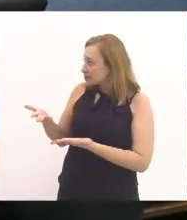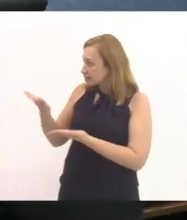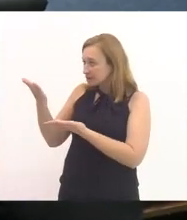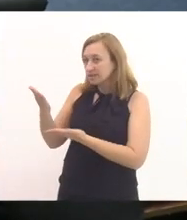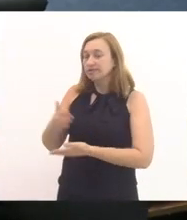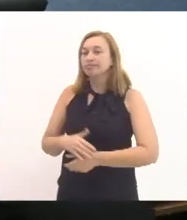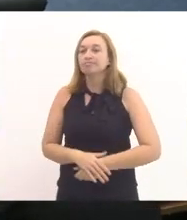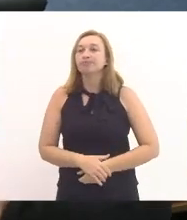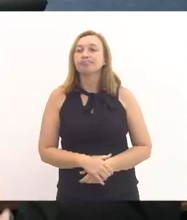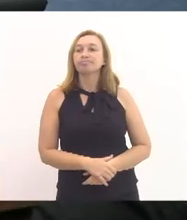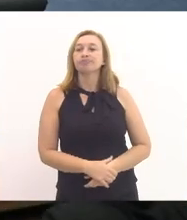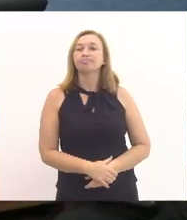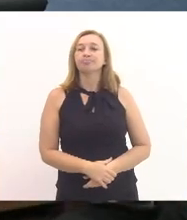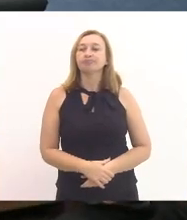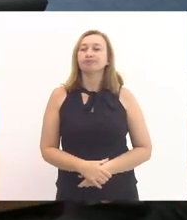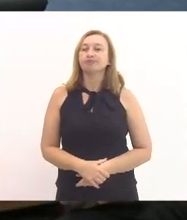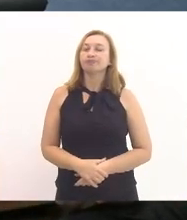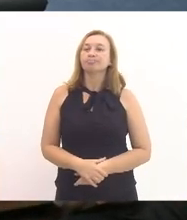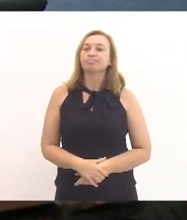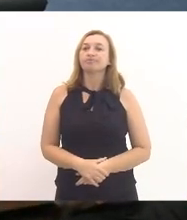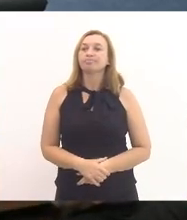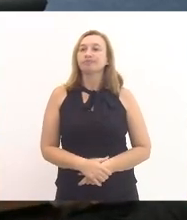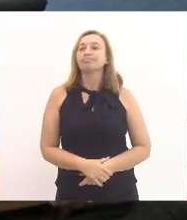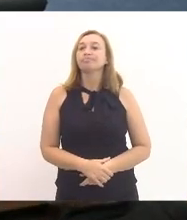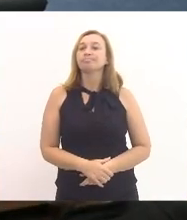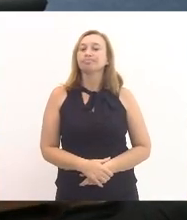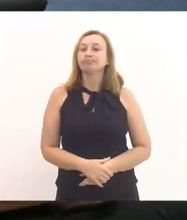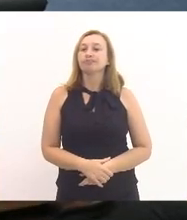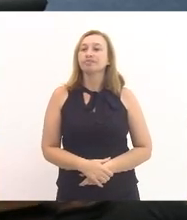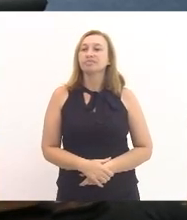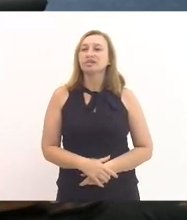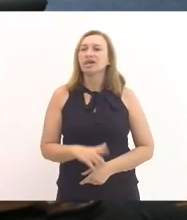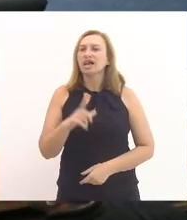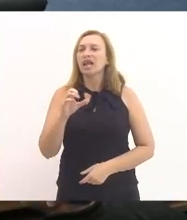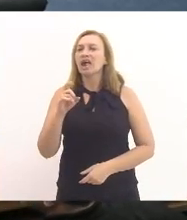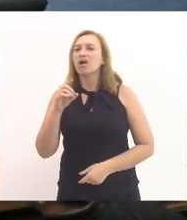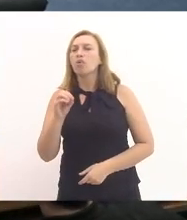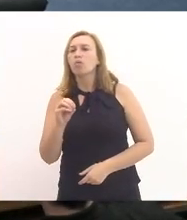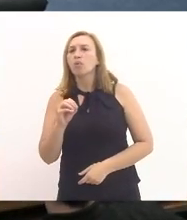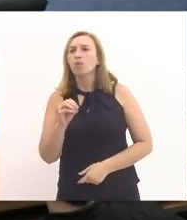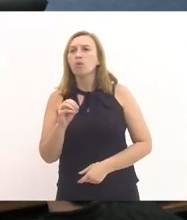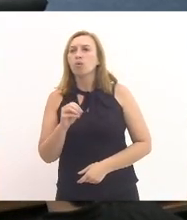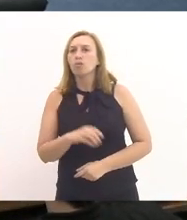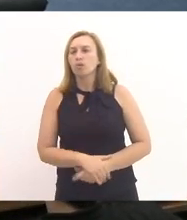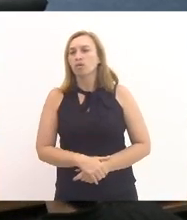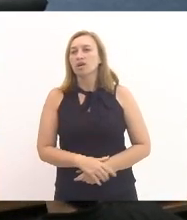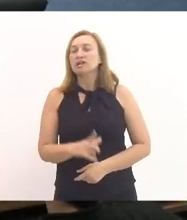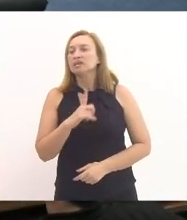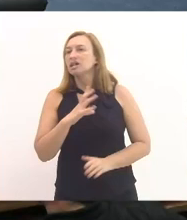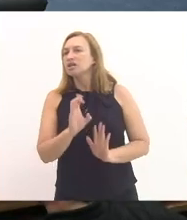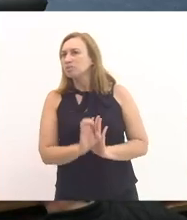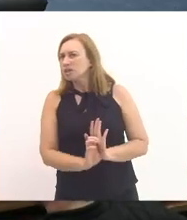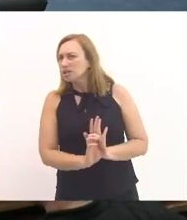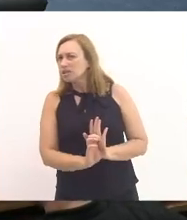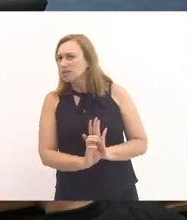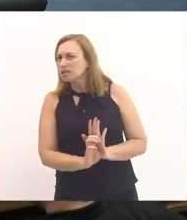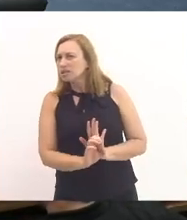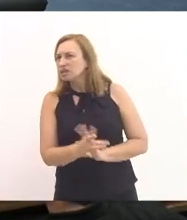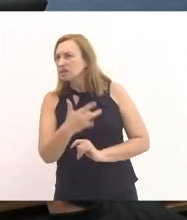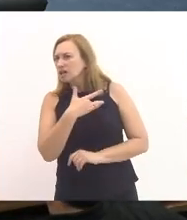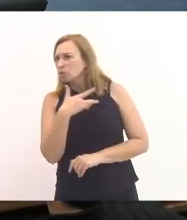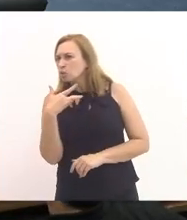Fred é muito bem-vinda e o Léo o Léo tem emenda para